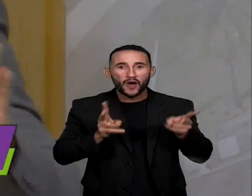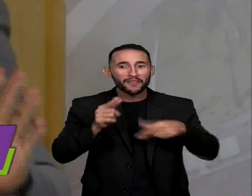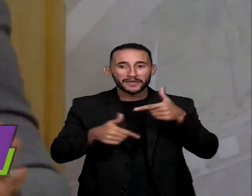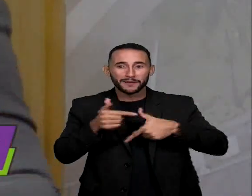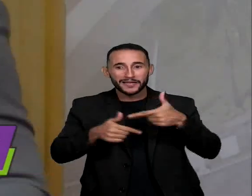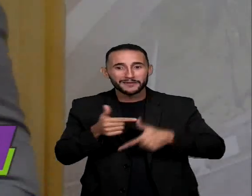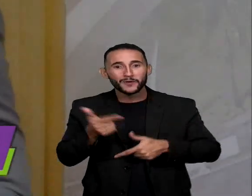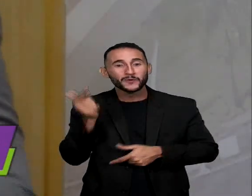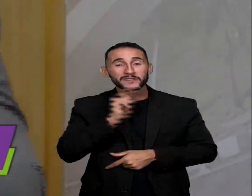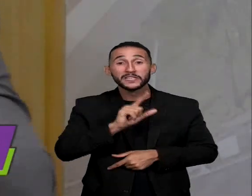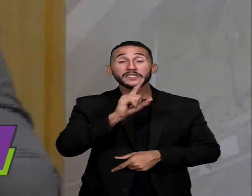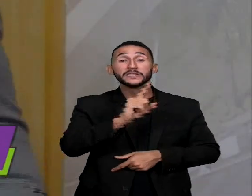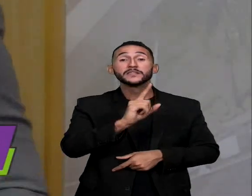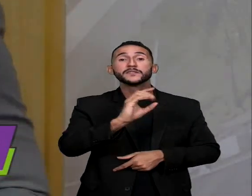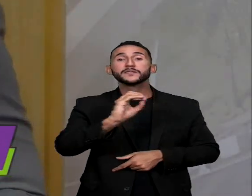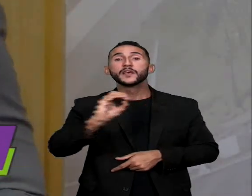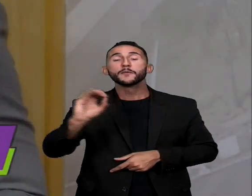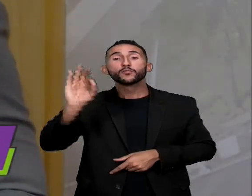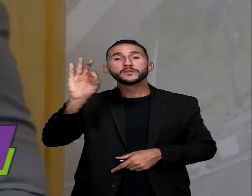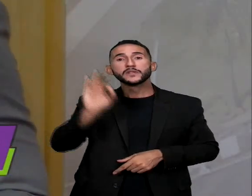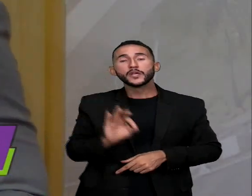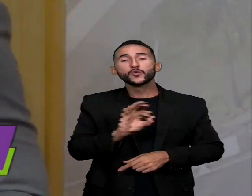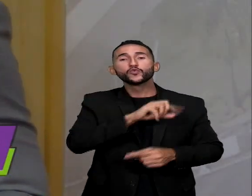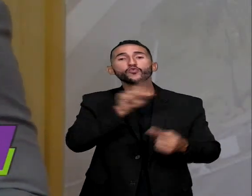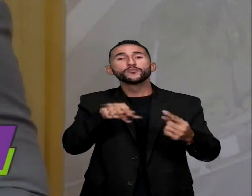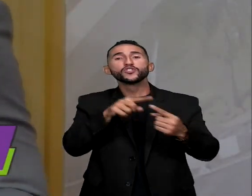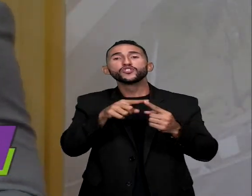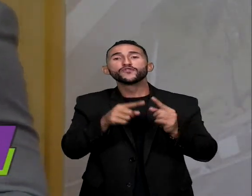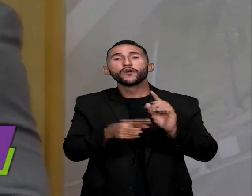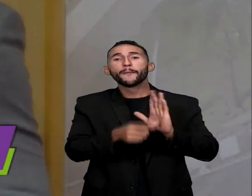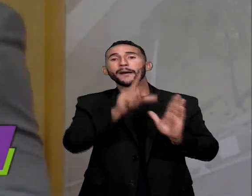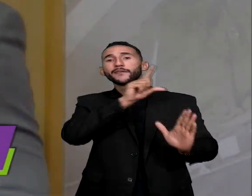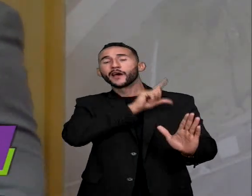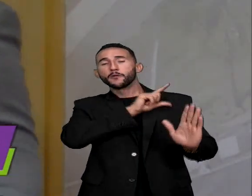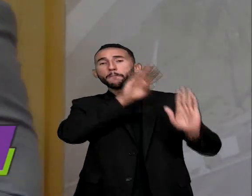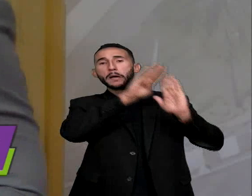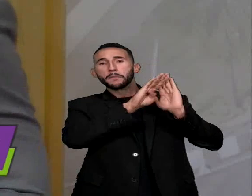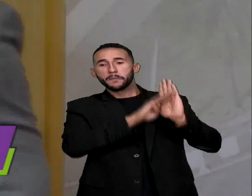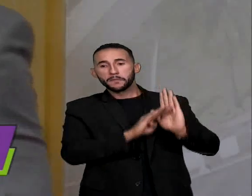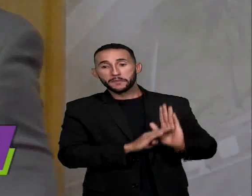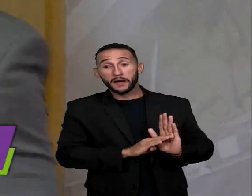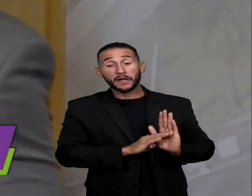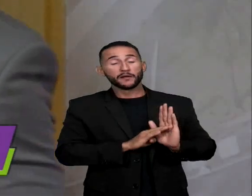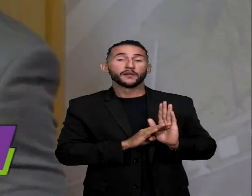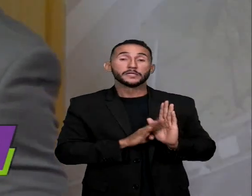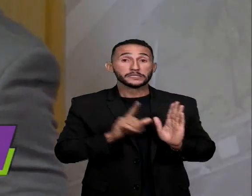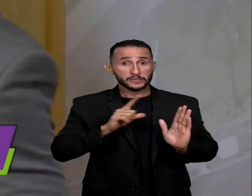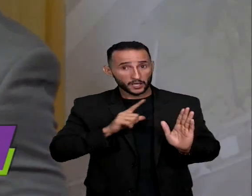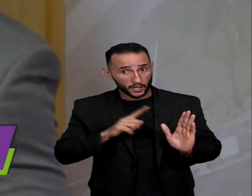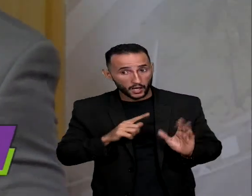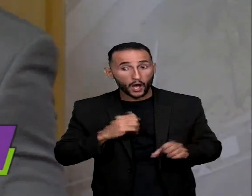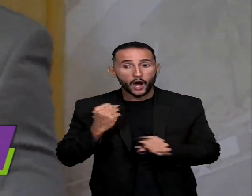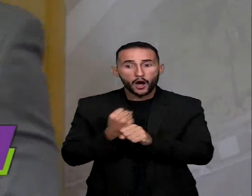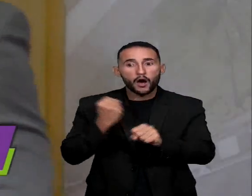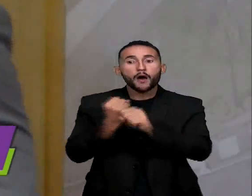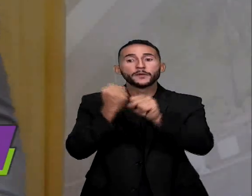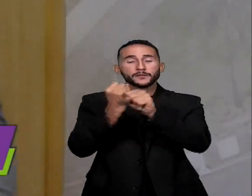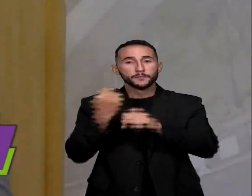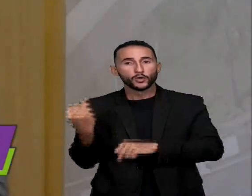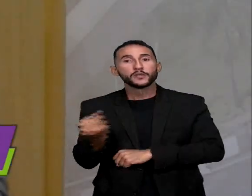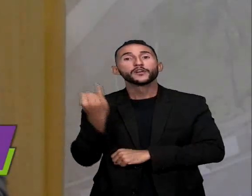nós vamos atingir 100% das nossas metas estabelecidas e dentro delas tem obras importantíssimas paraa